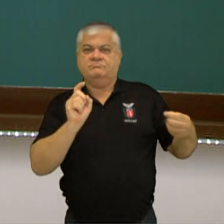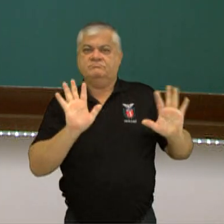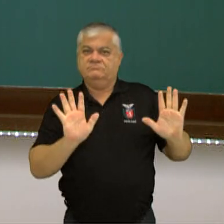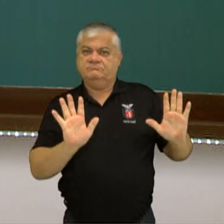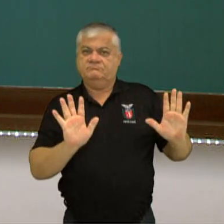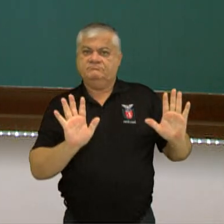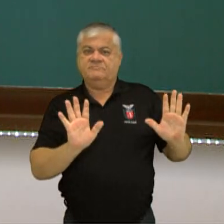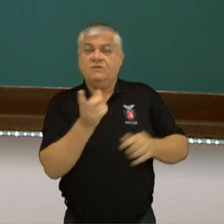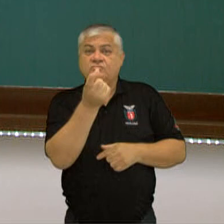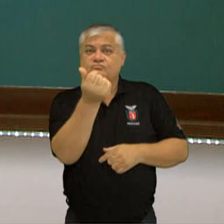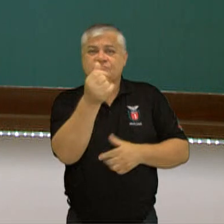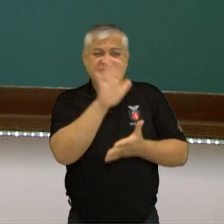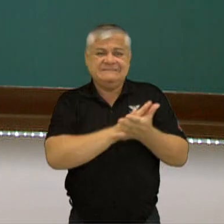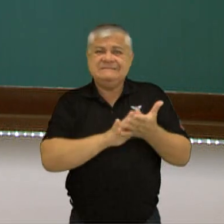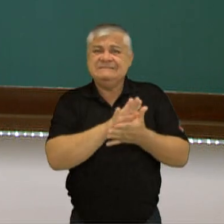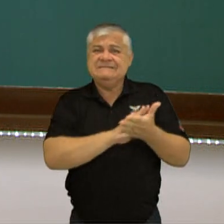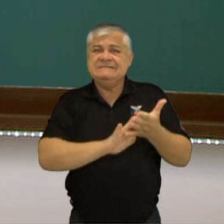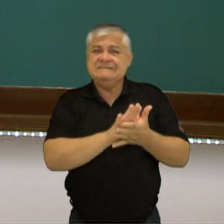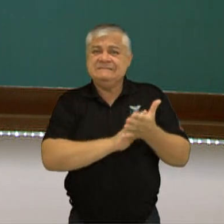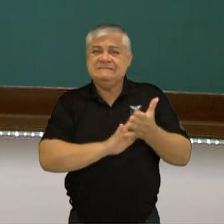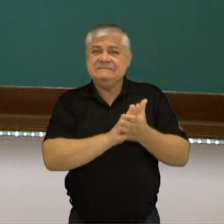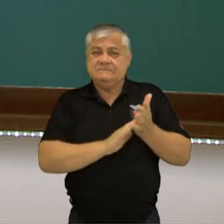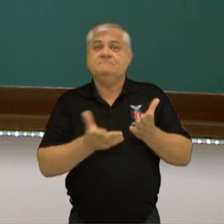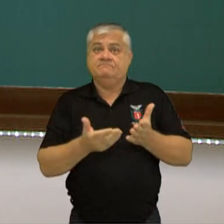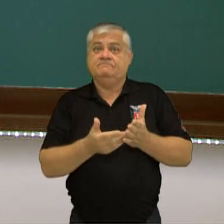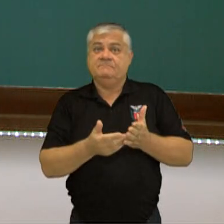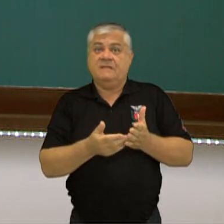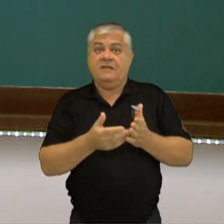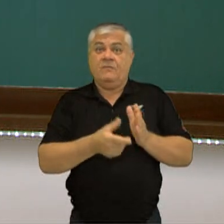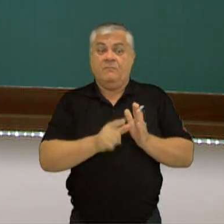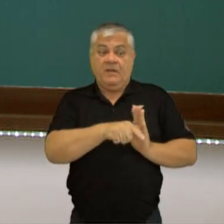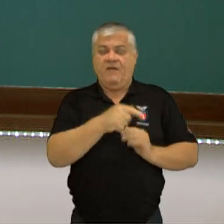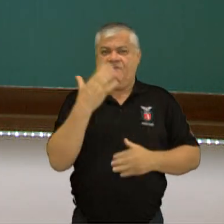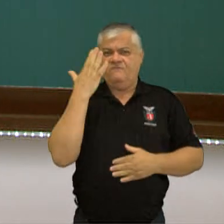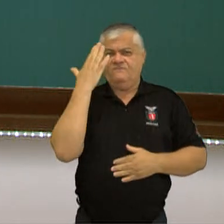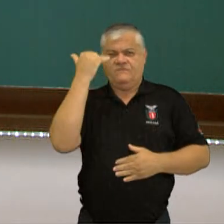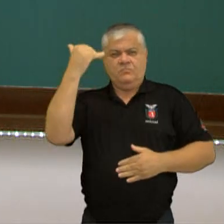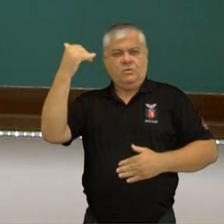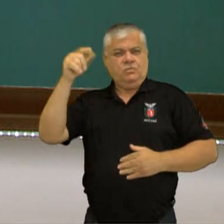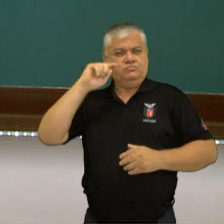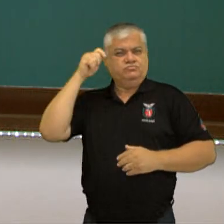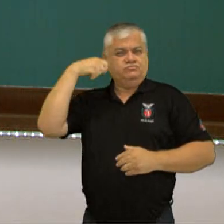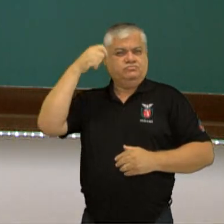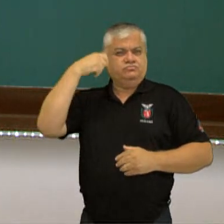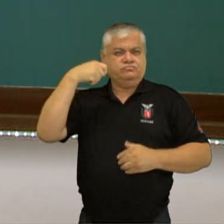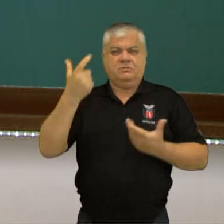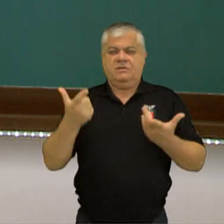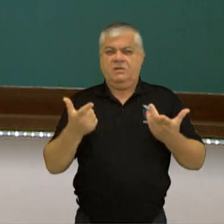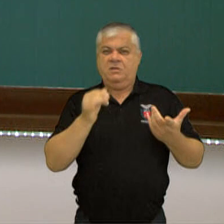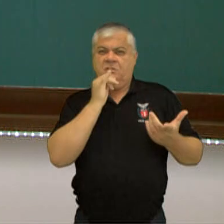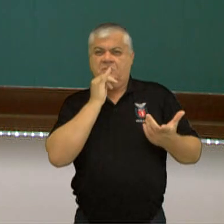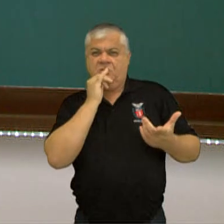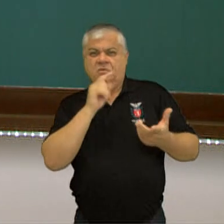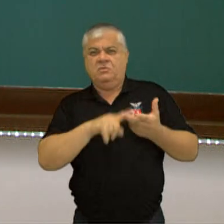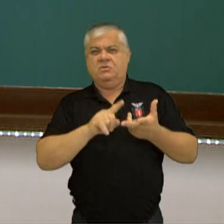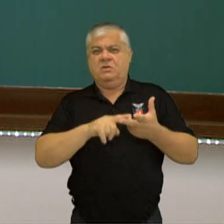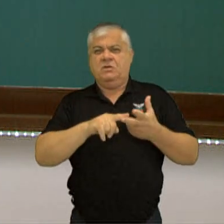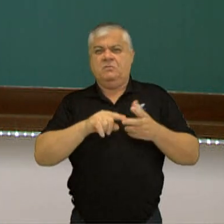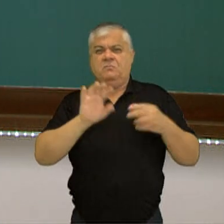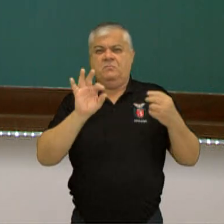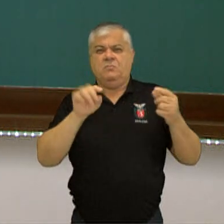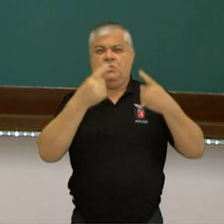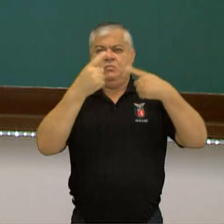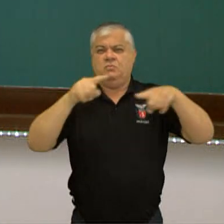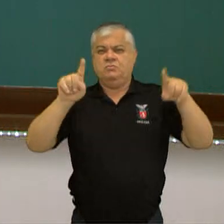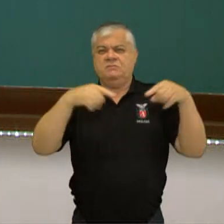muito dinheiro nessa época. Ao contrário dos outros grandes artistas, né? do início da música